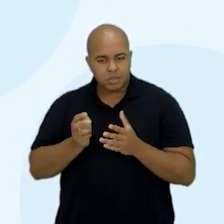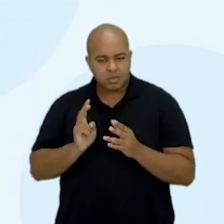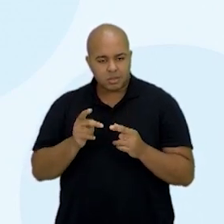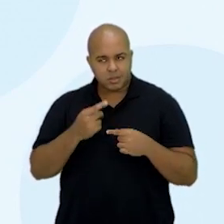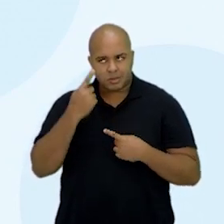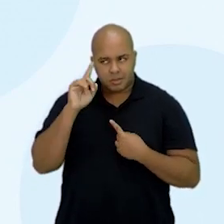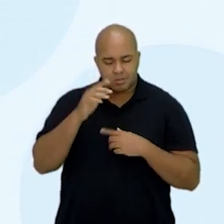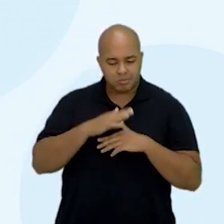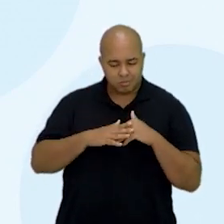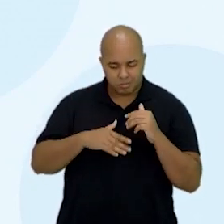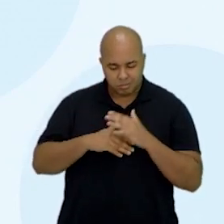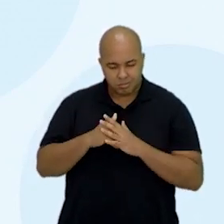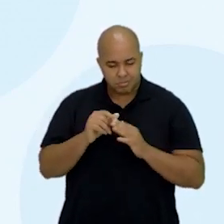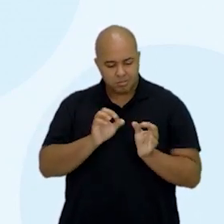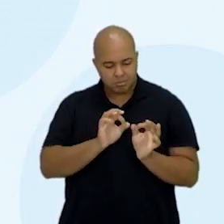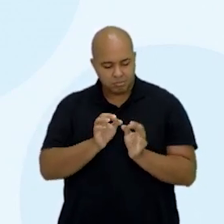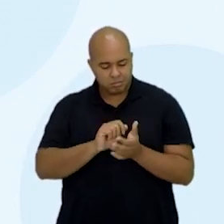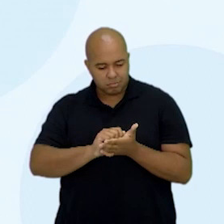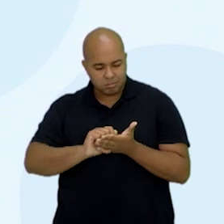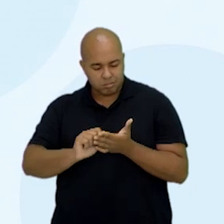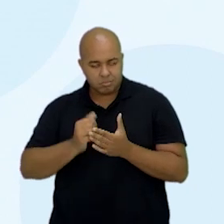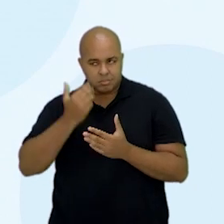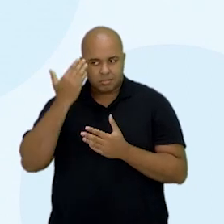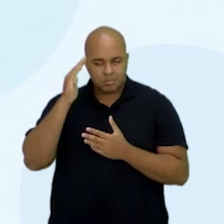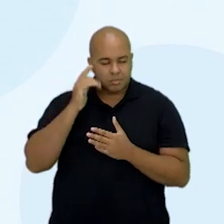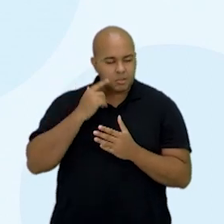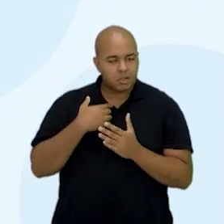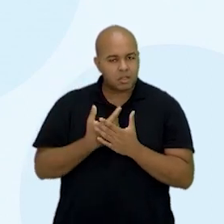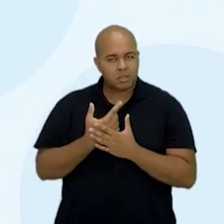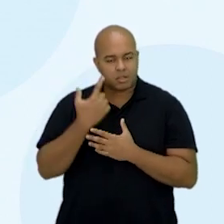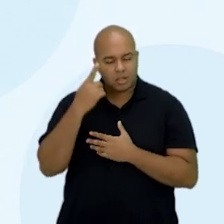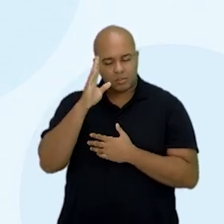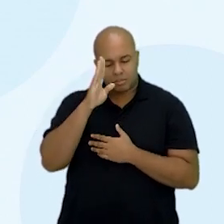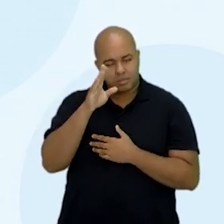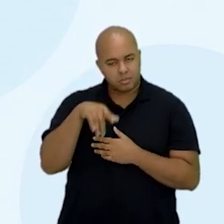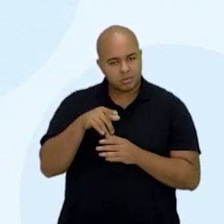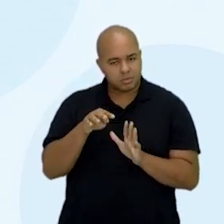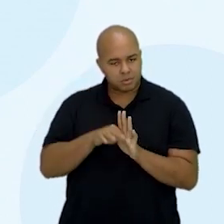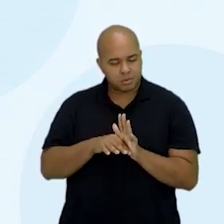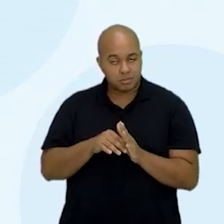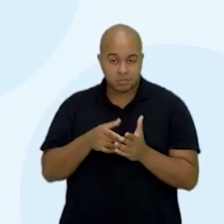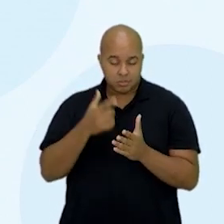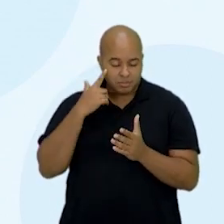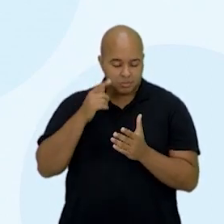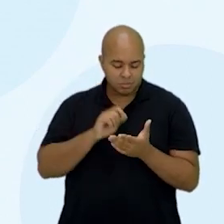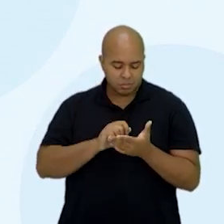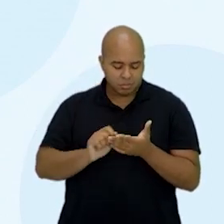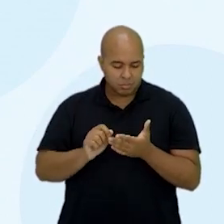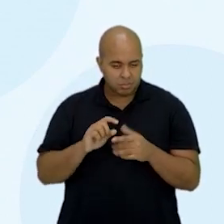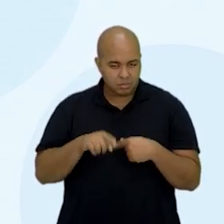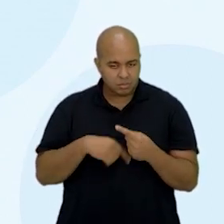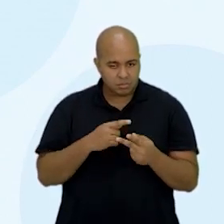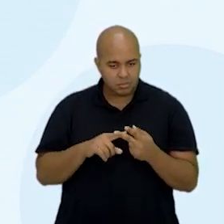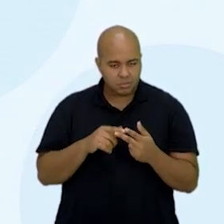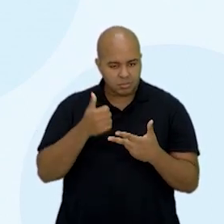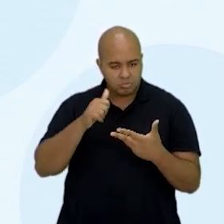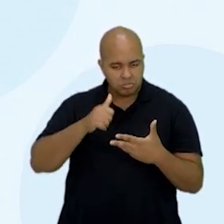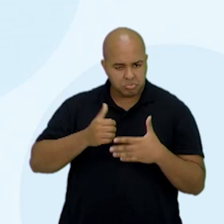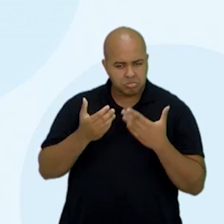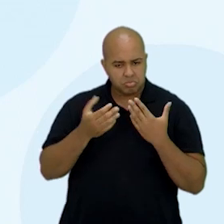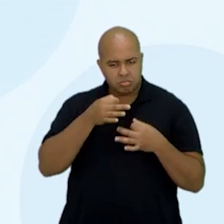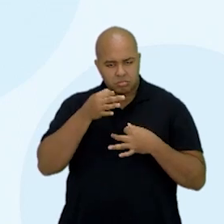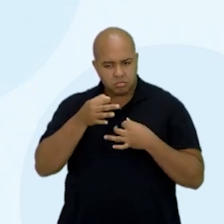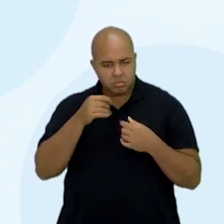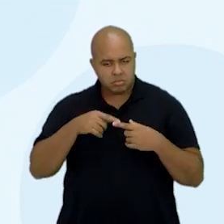continuar com essa habilidade aí de entender a ideia principal de um texto tomando nota Ana Lais peoples